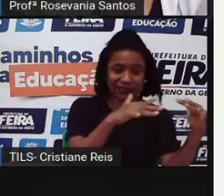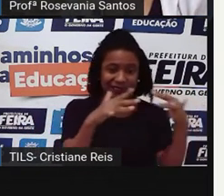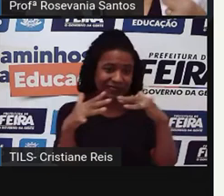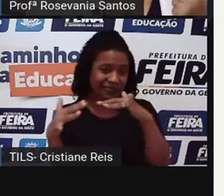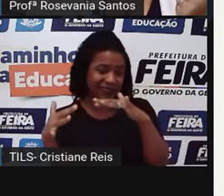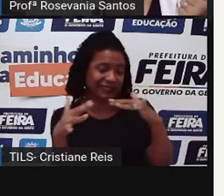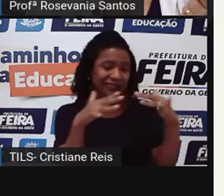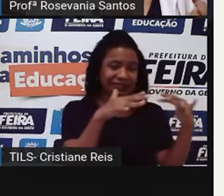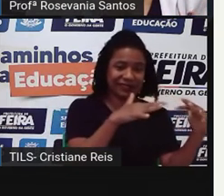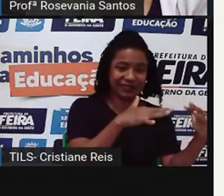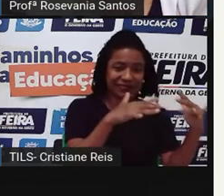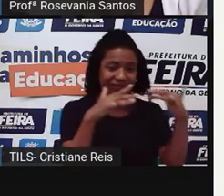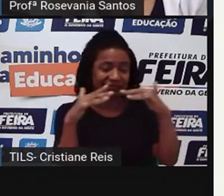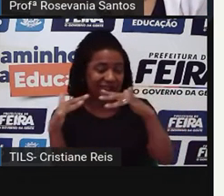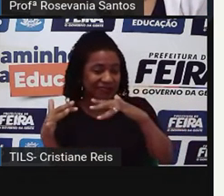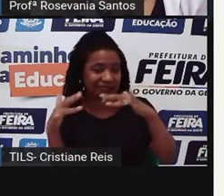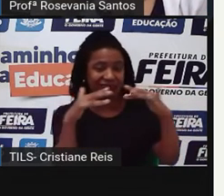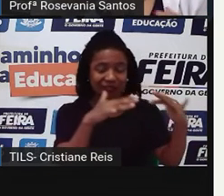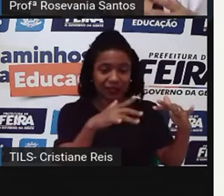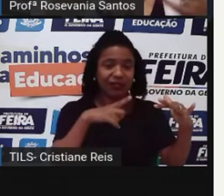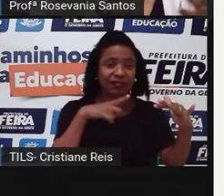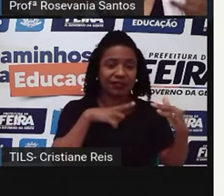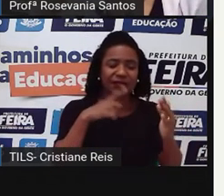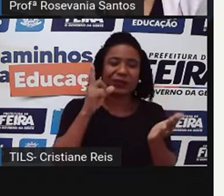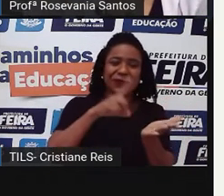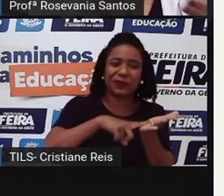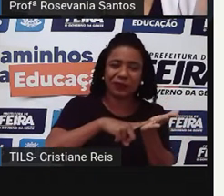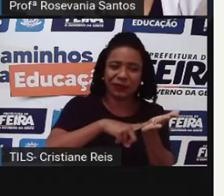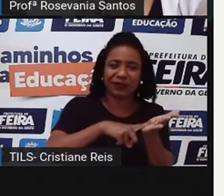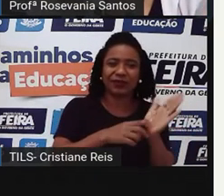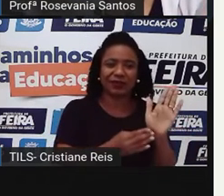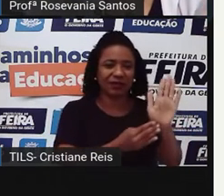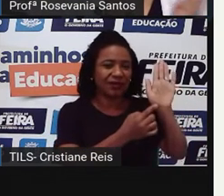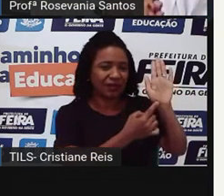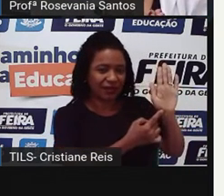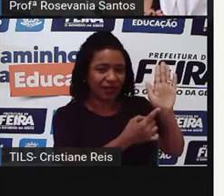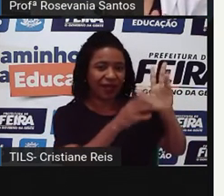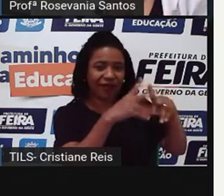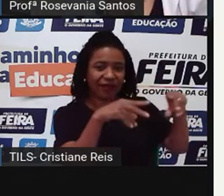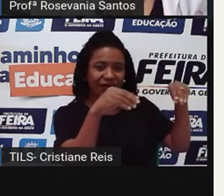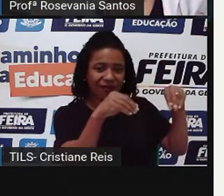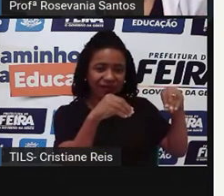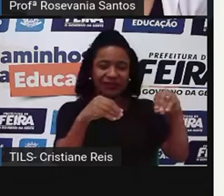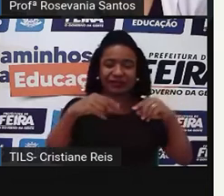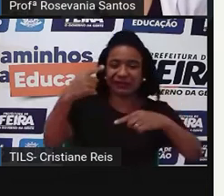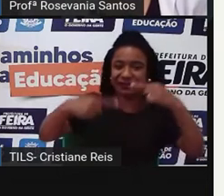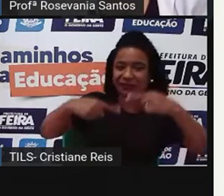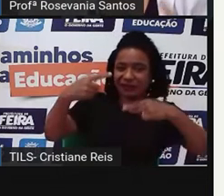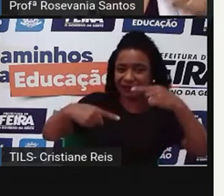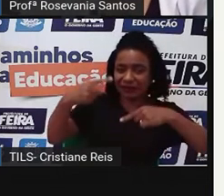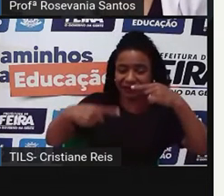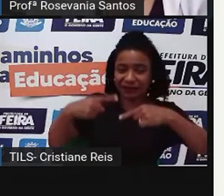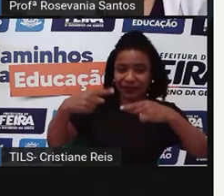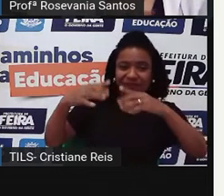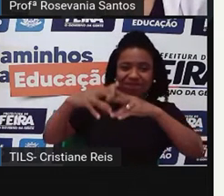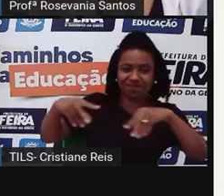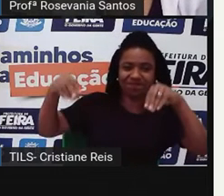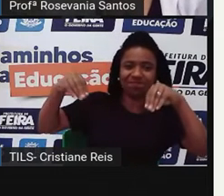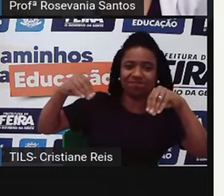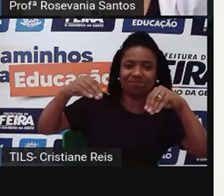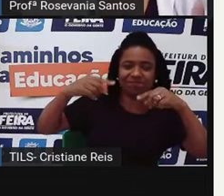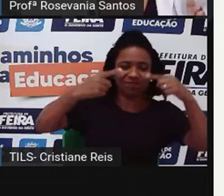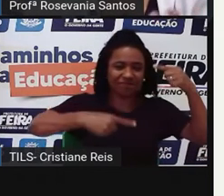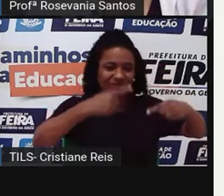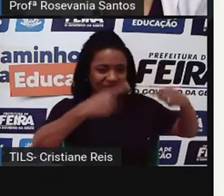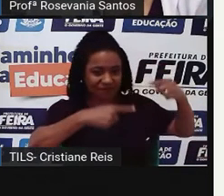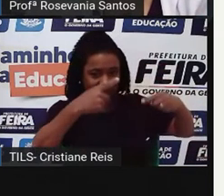de acordos, de acordos de cavalheiros, bora dizer assim, né? Entre os países, em qual tinha área de dominação de um